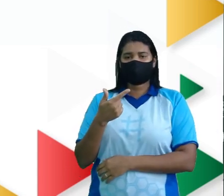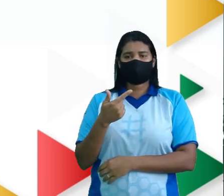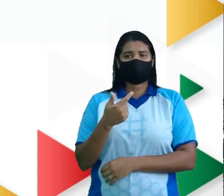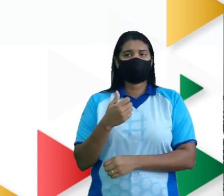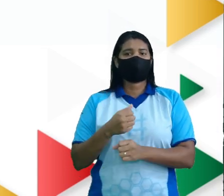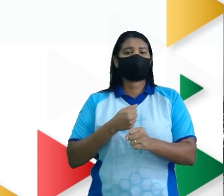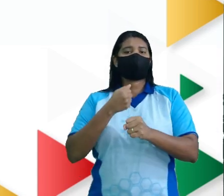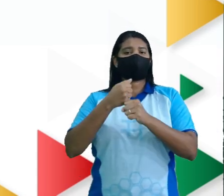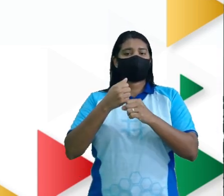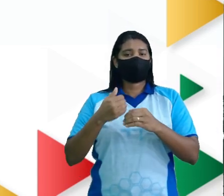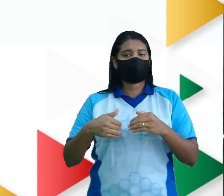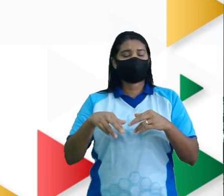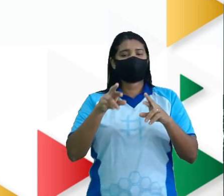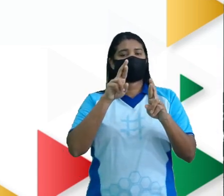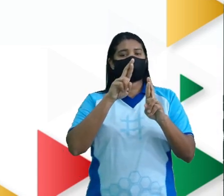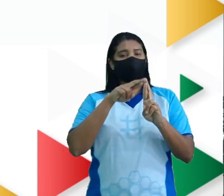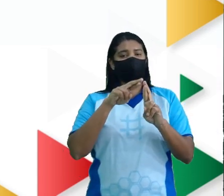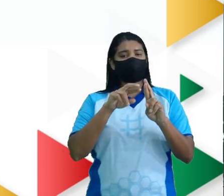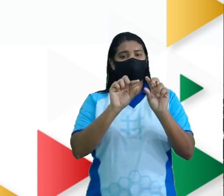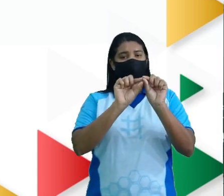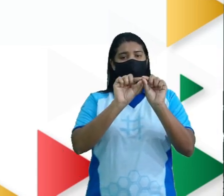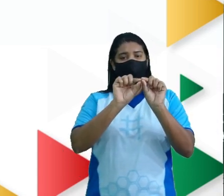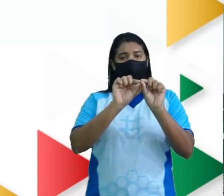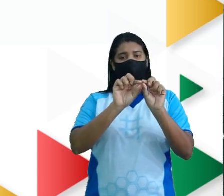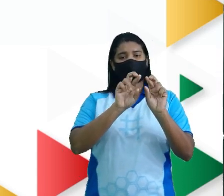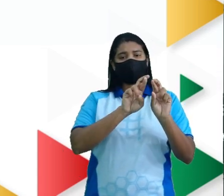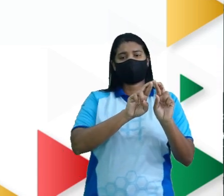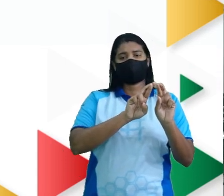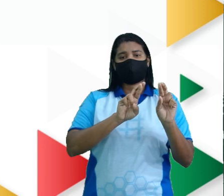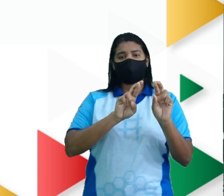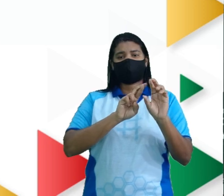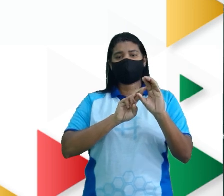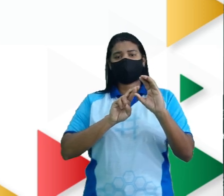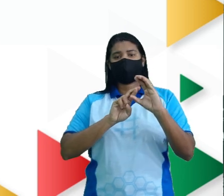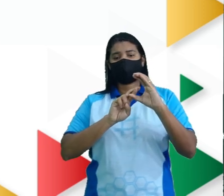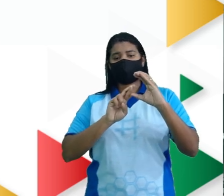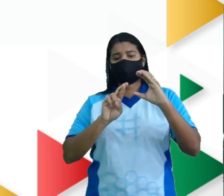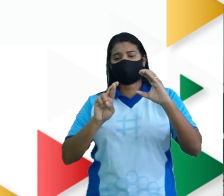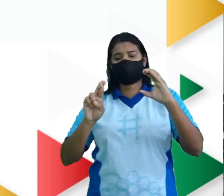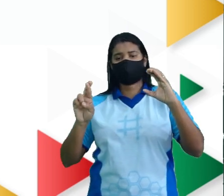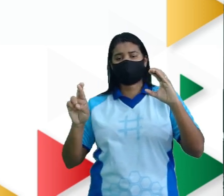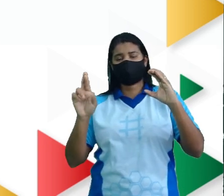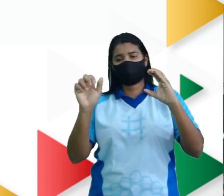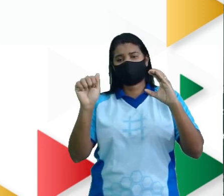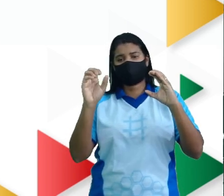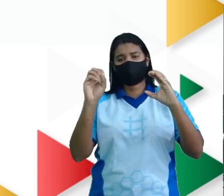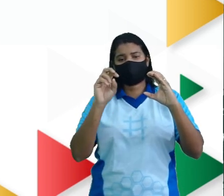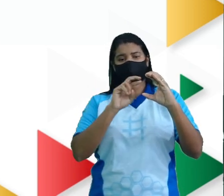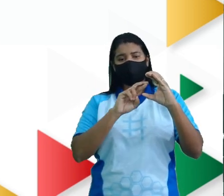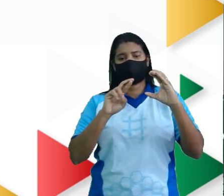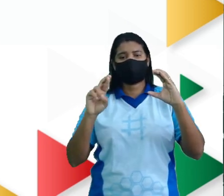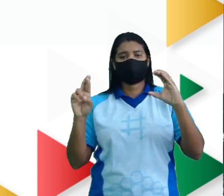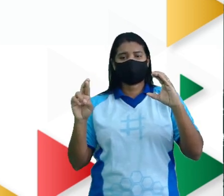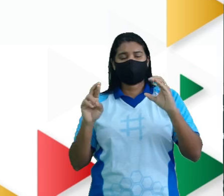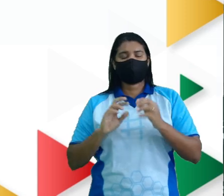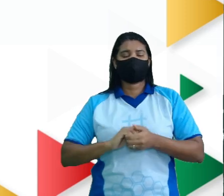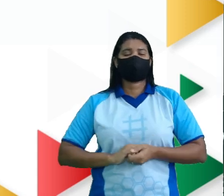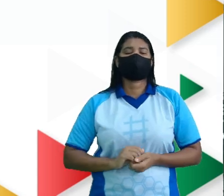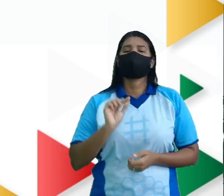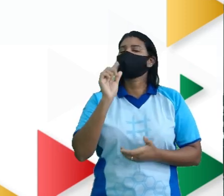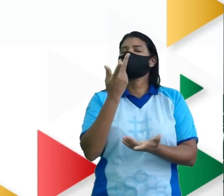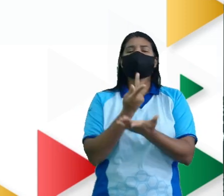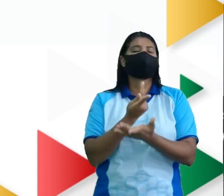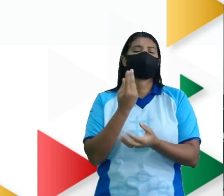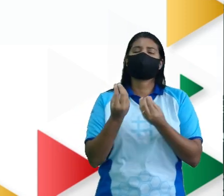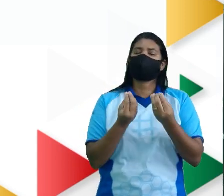os segmentos de reta, né, do centro do ponto AO de 5 centímetros de comprimento. Como é que isso